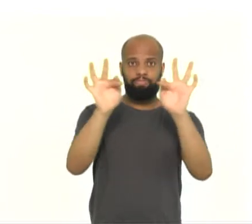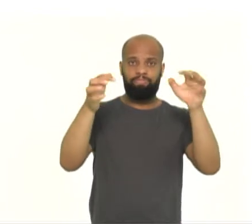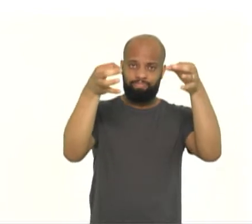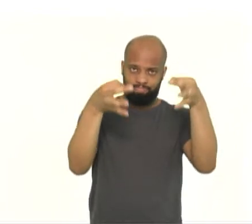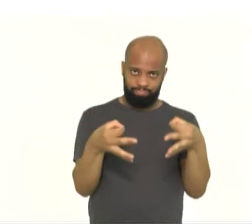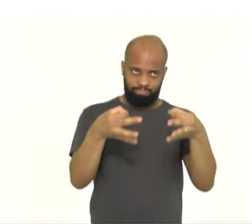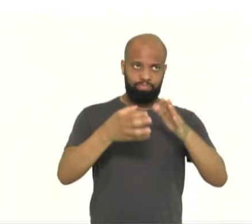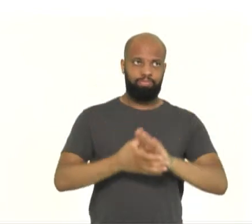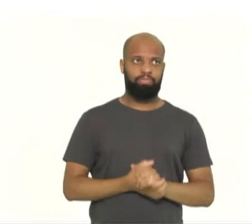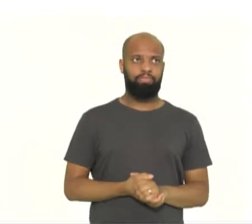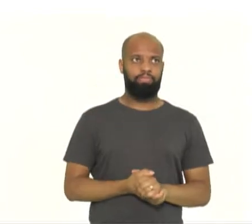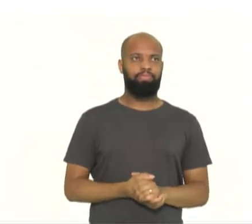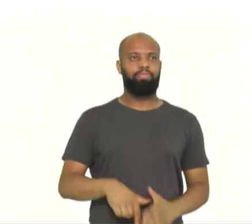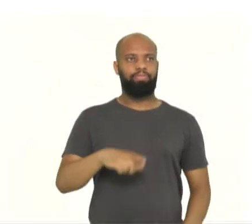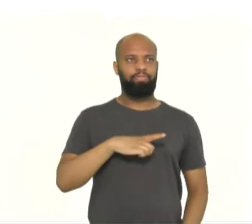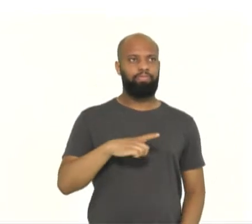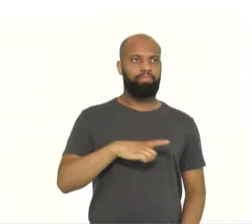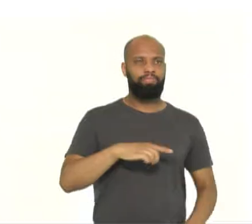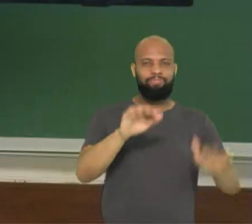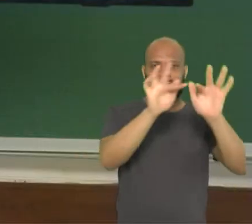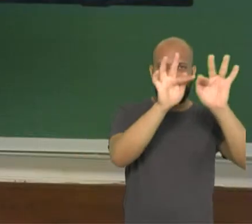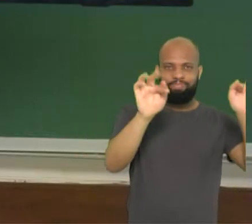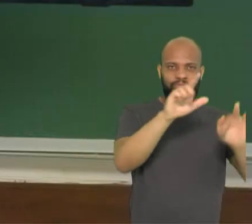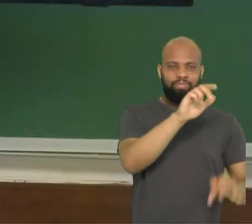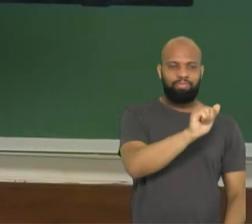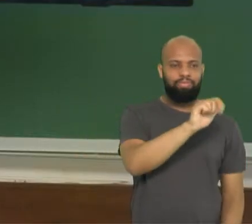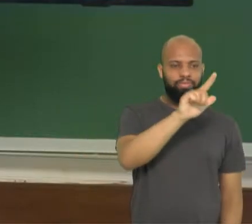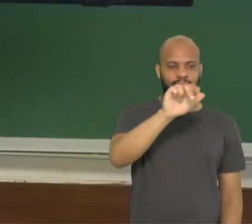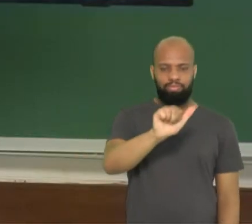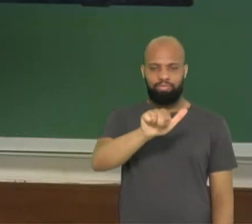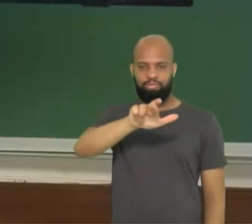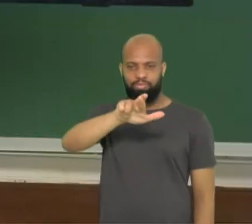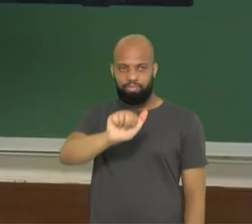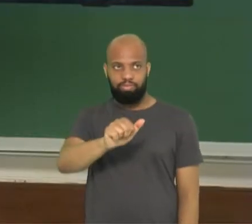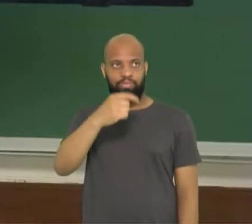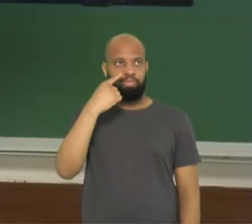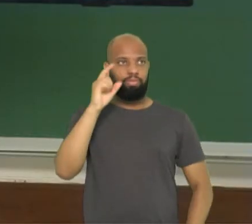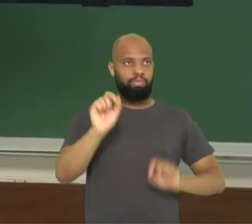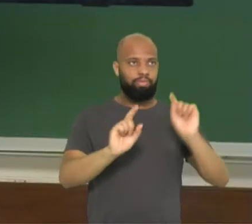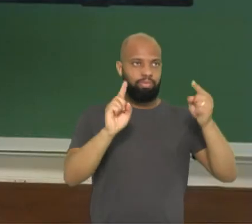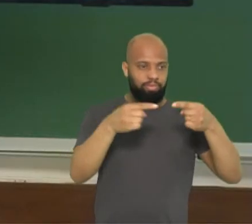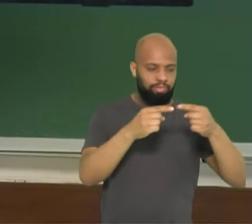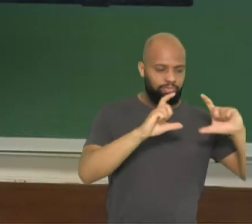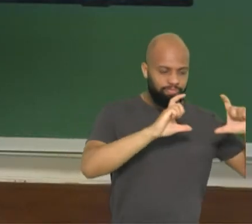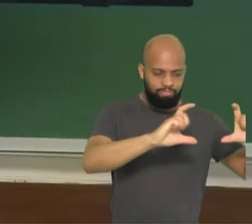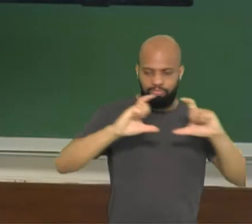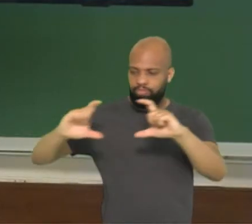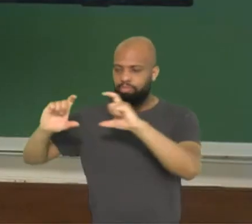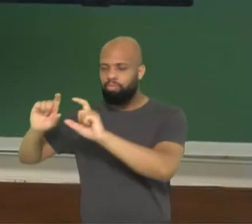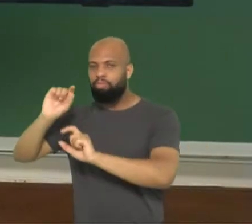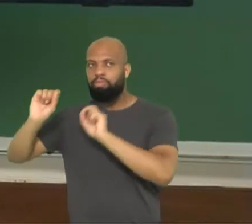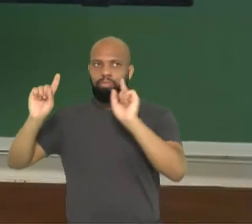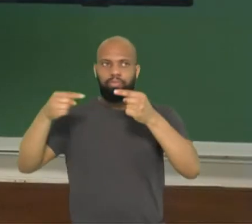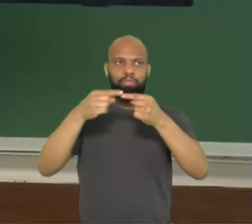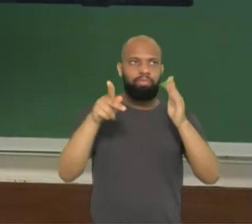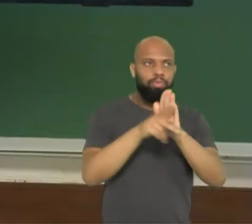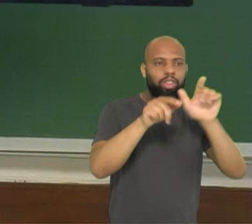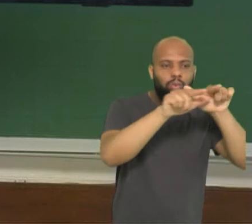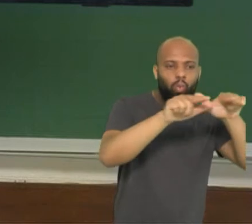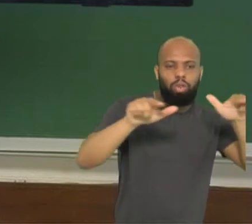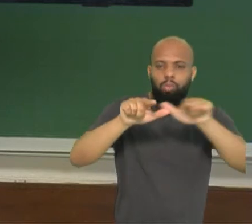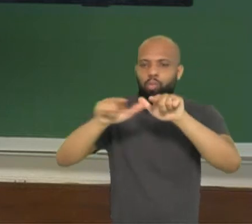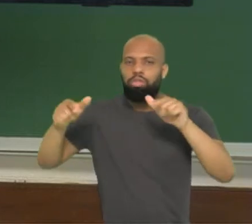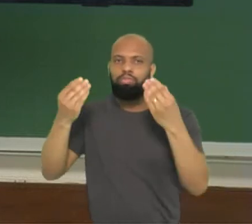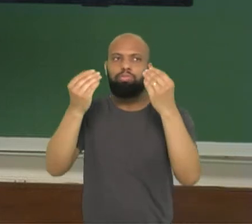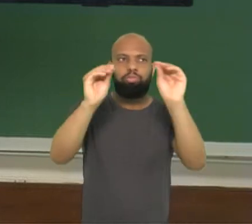A Lara, daí você vai escolher aqui ou les duele, le duelen ou le duele, el